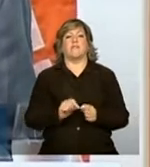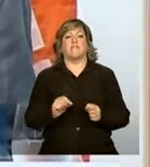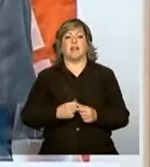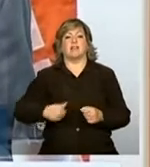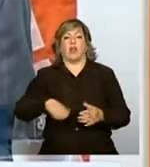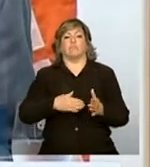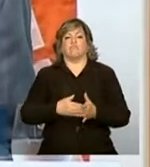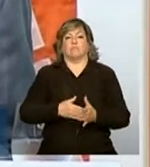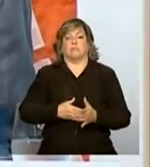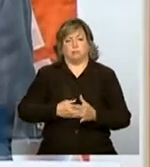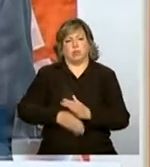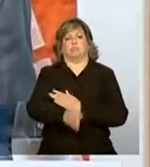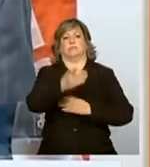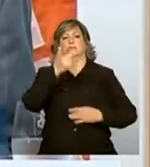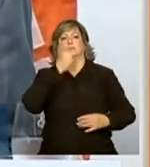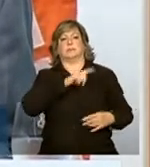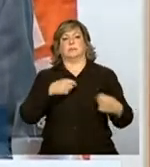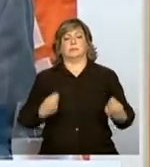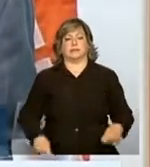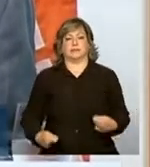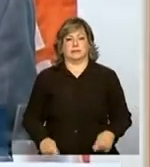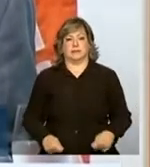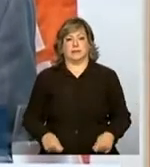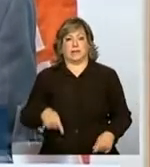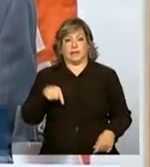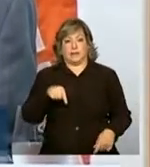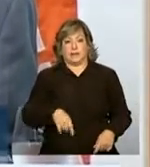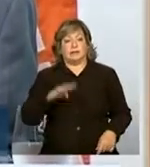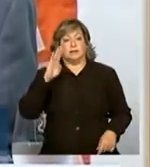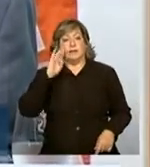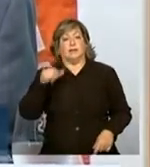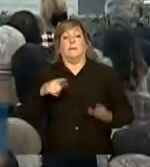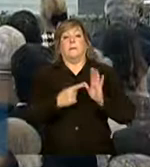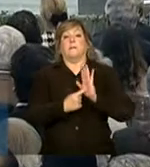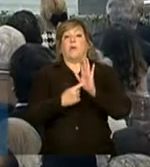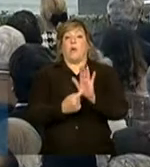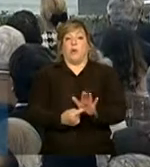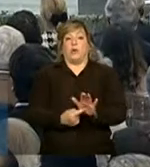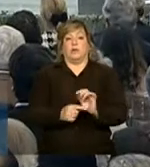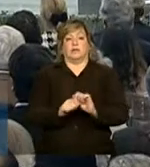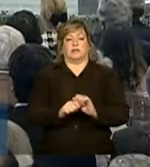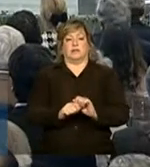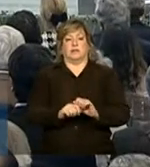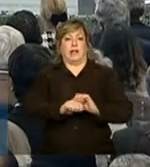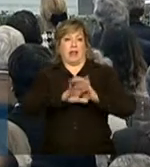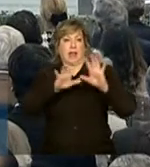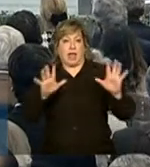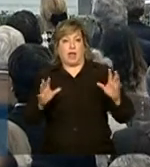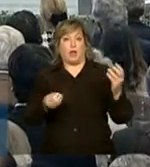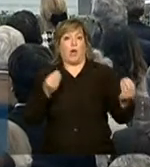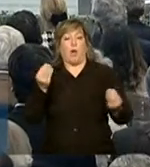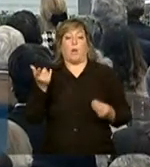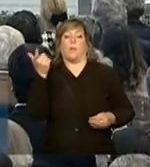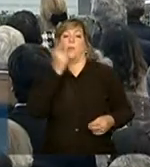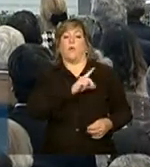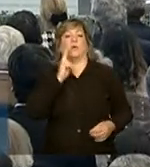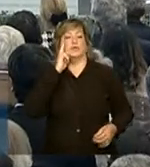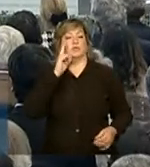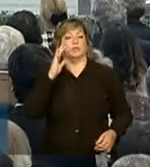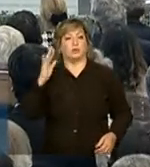potencial de expansão. É um instrumento que aponta a distância entre a realidade e o sonho, uma ferramenta de